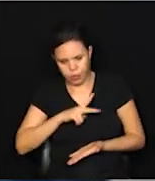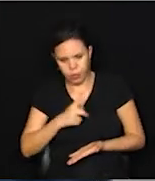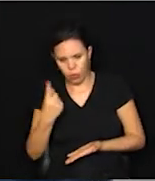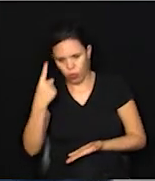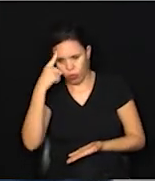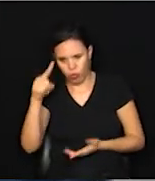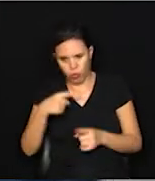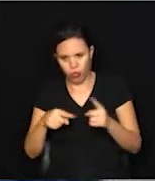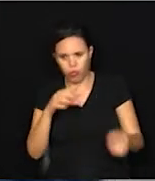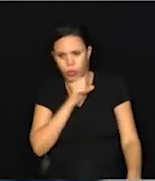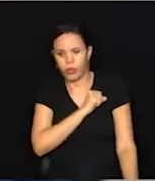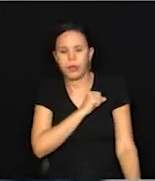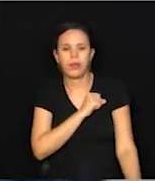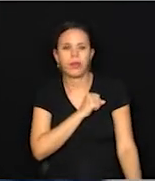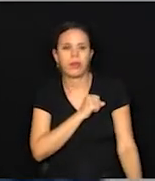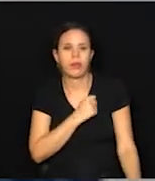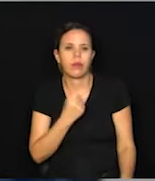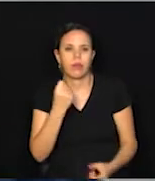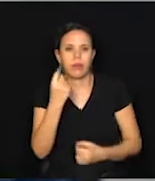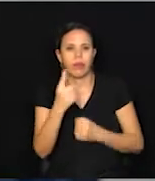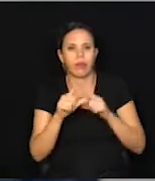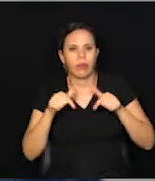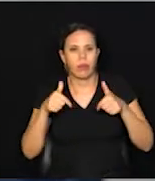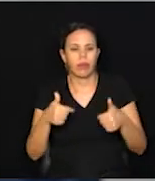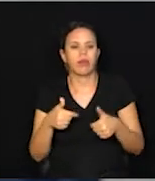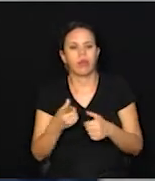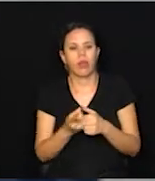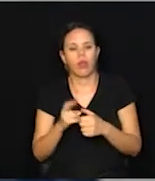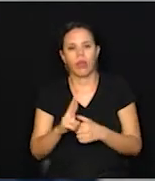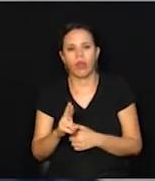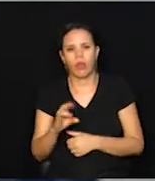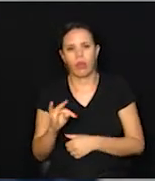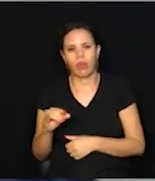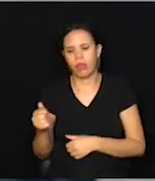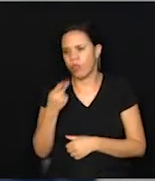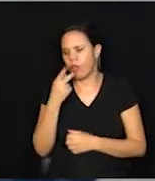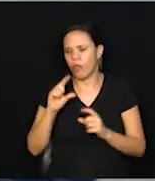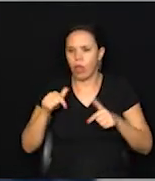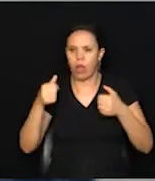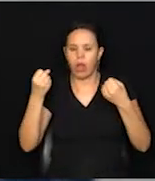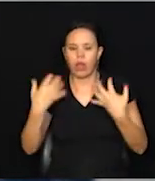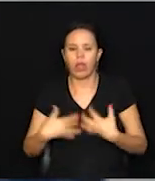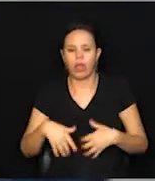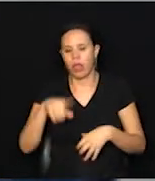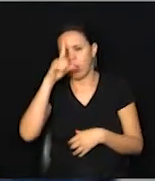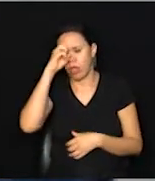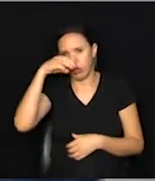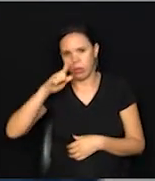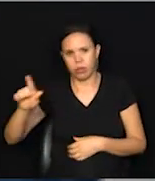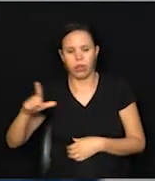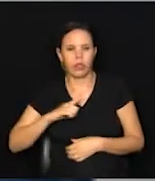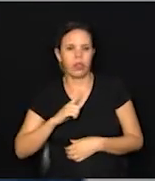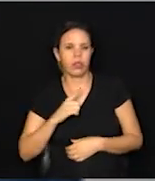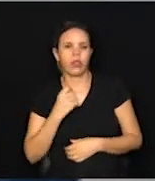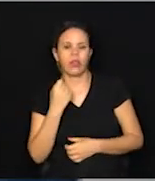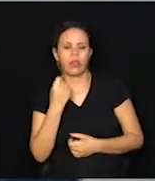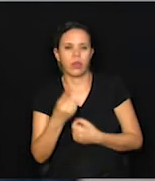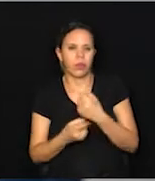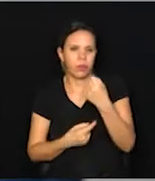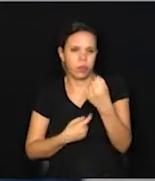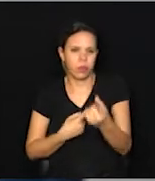1 dia e meio. Algumas ações, a doutora Cíntia depois explica melhor, na rede Mário Gatti, nós temos